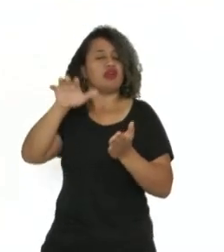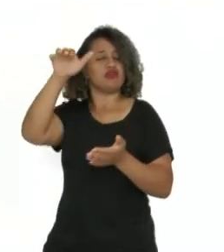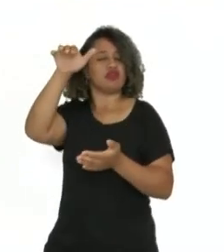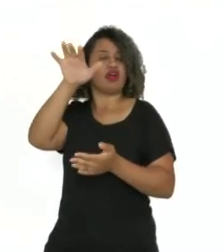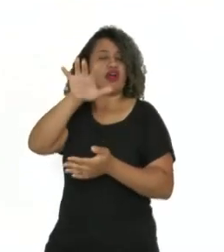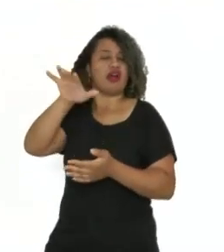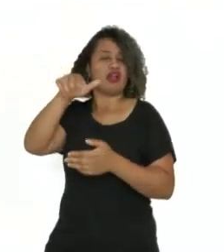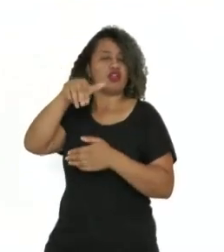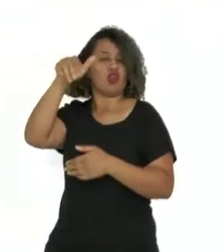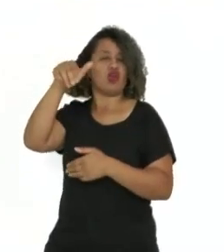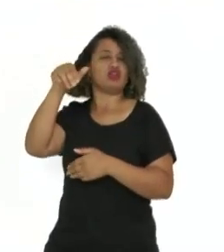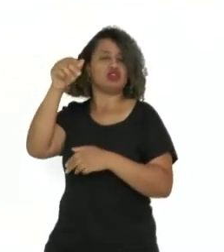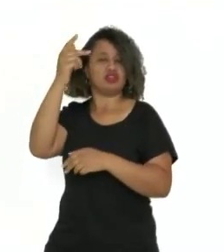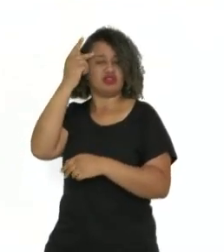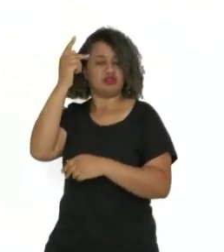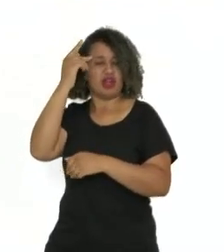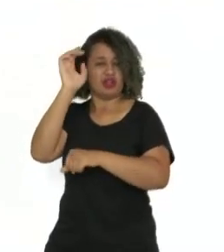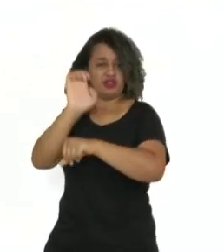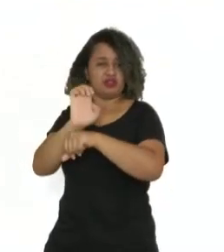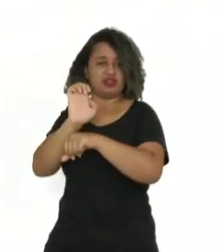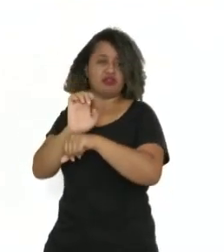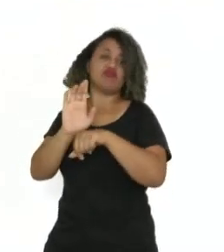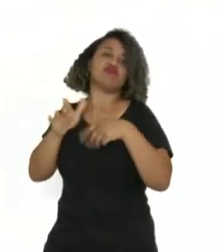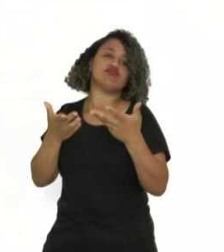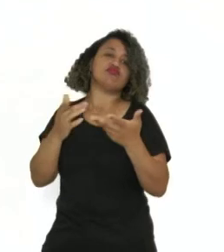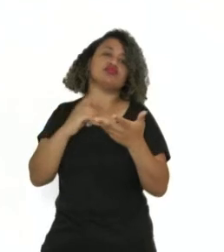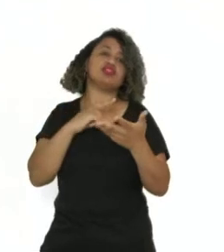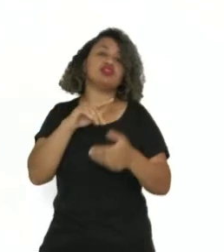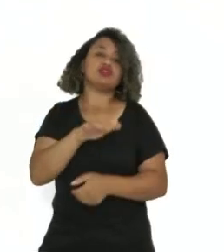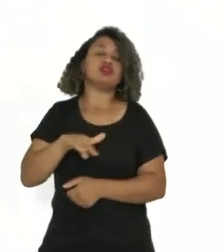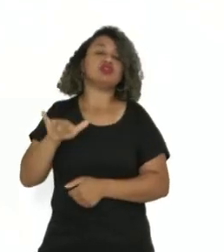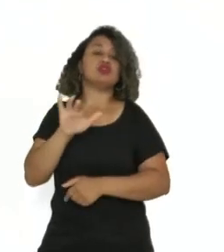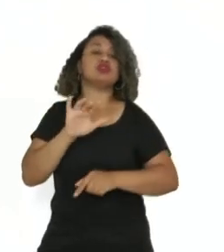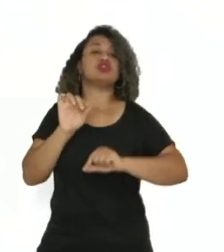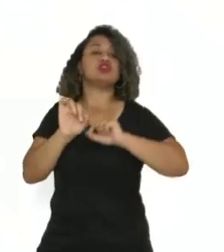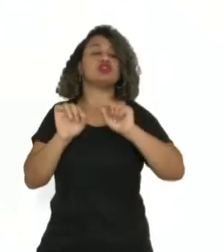paulista. Dessa maneira, envolveu-se com questões, o quê?